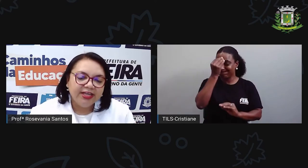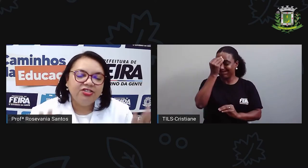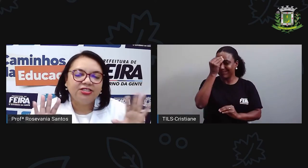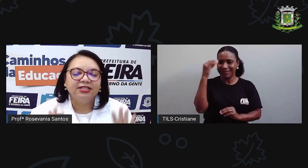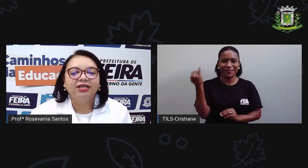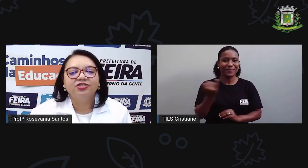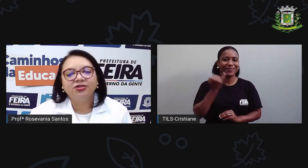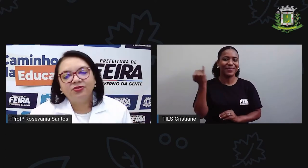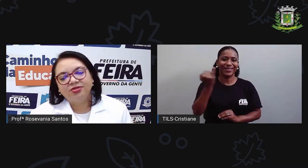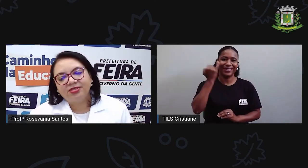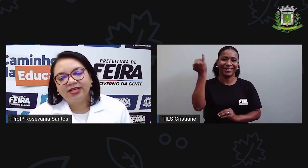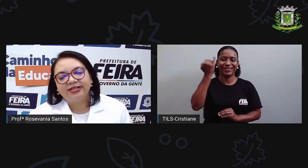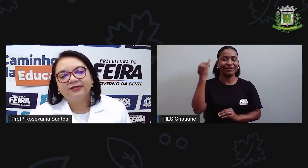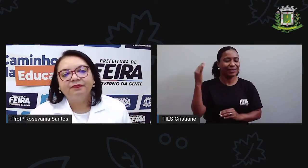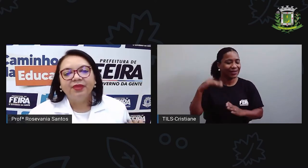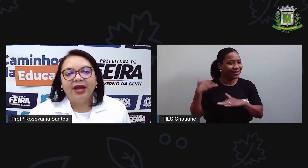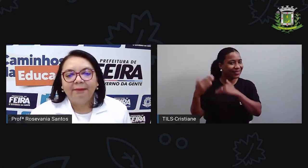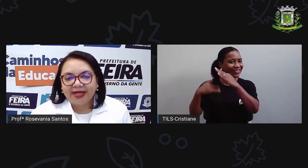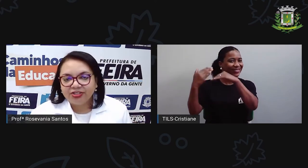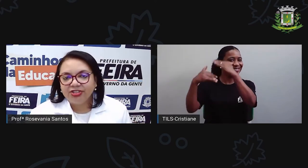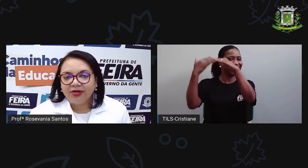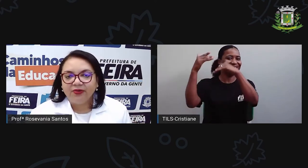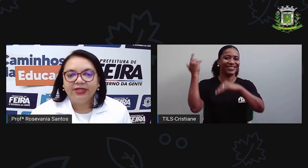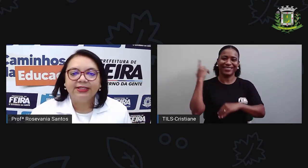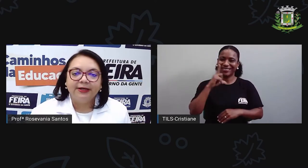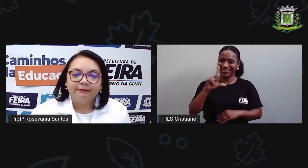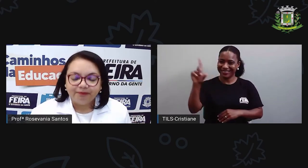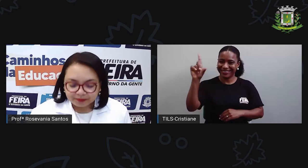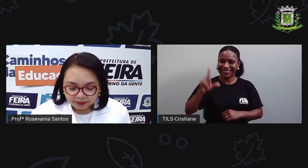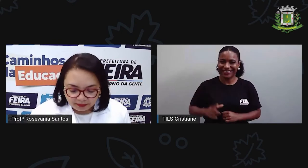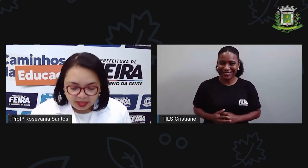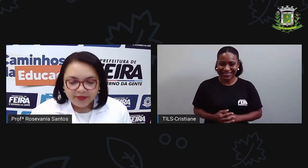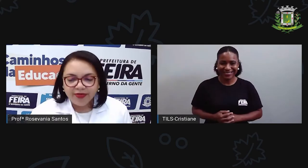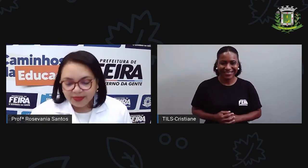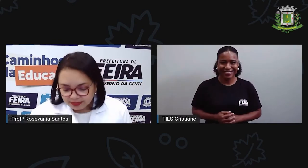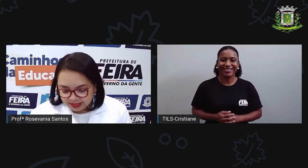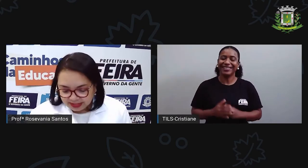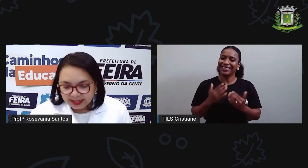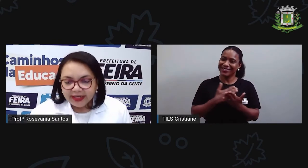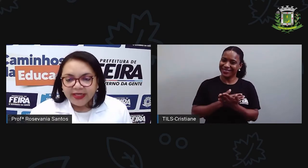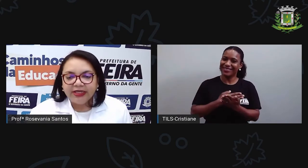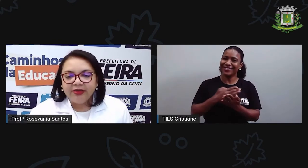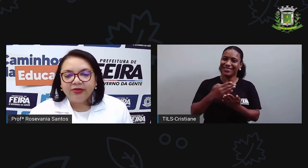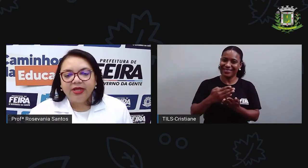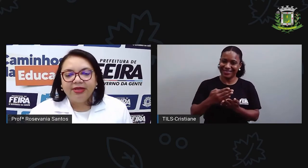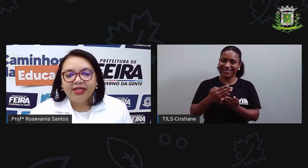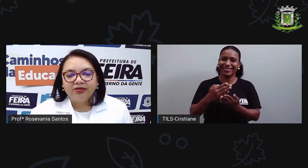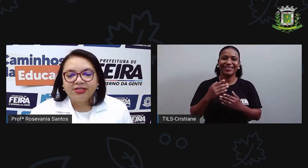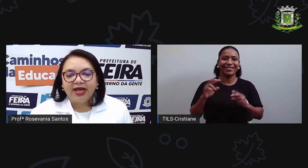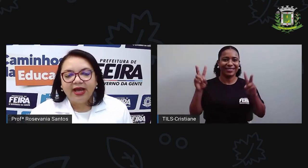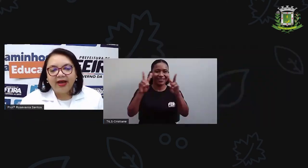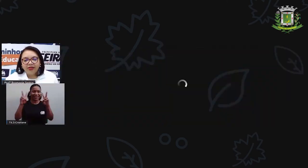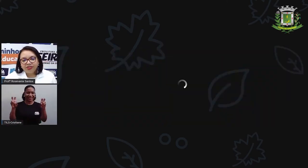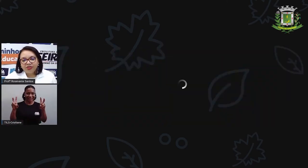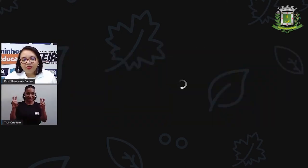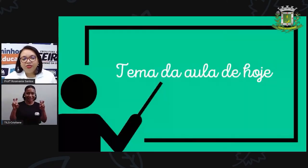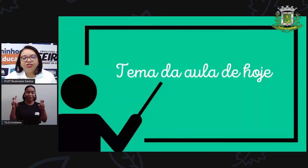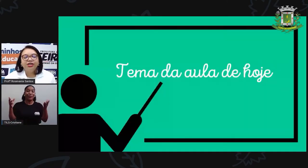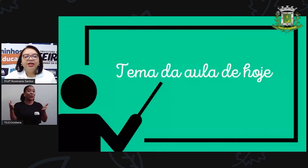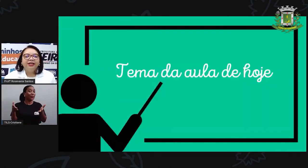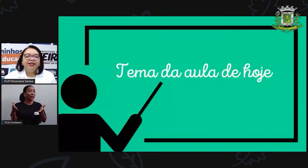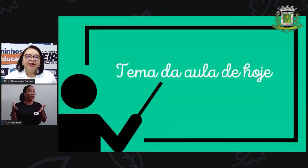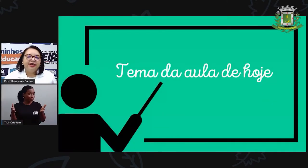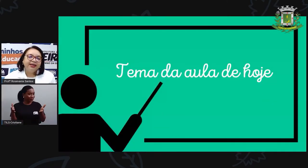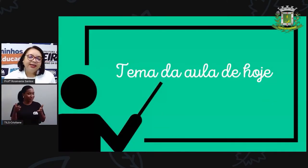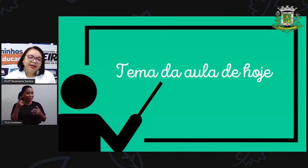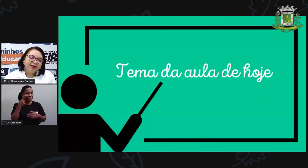deslanchem o seu sucesso a partir de agora, então vamos ver o tema da nossa aula de hoje,